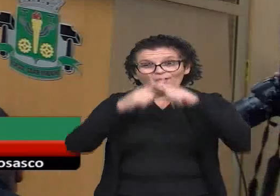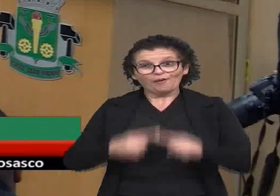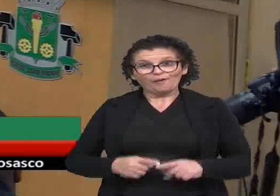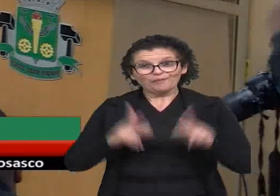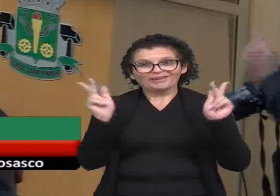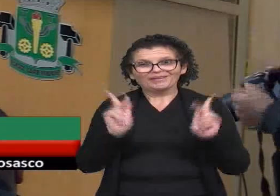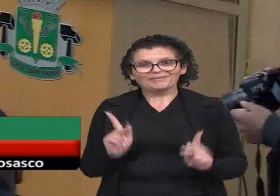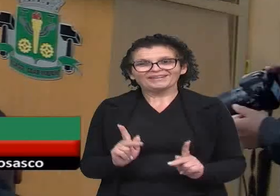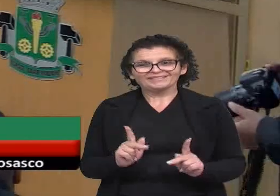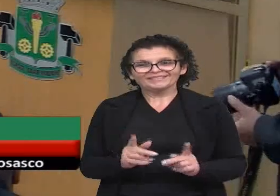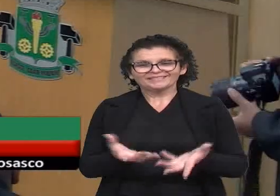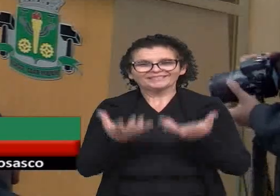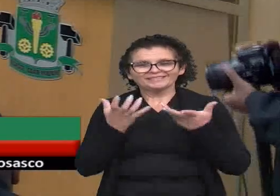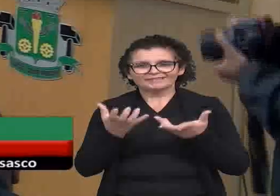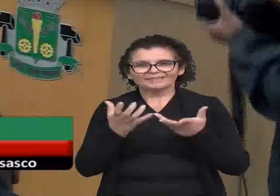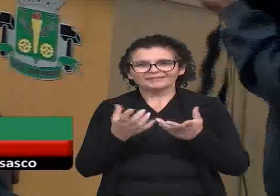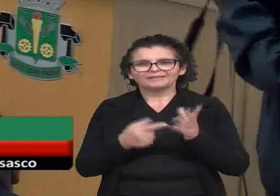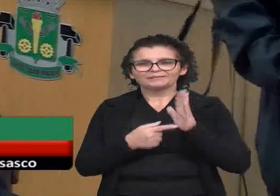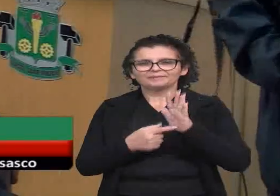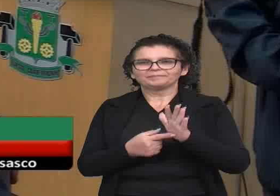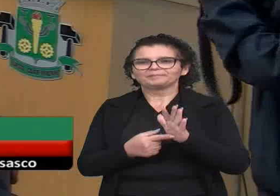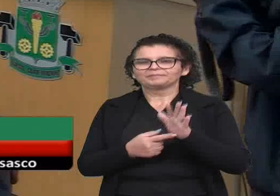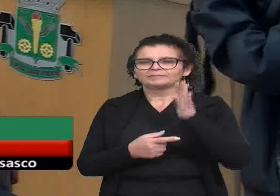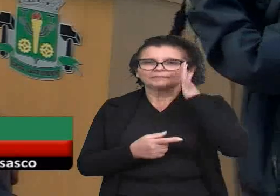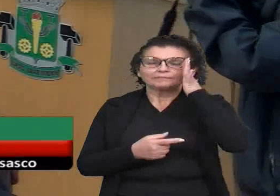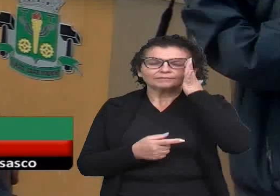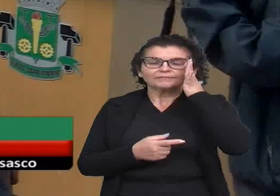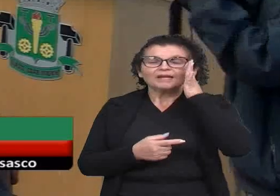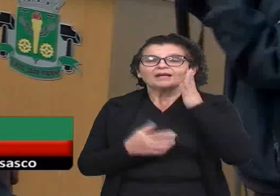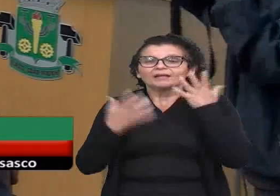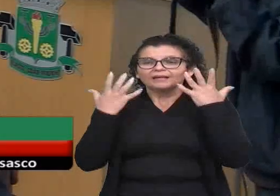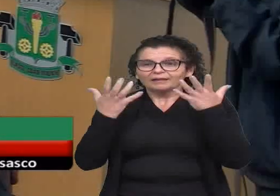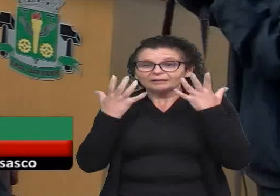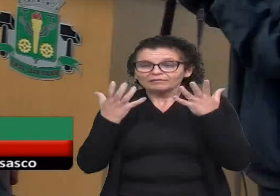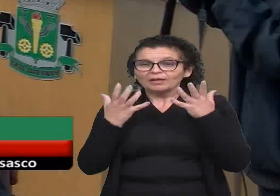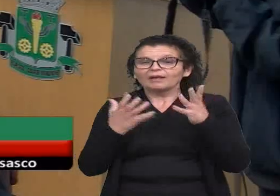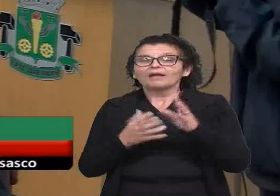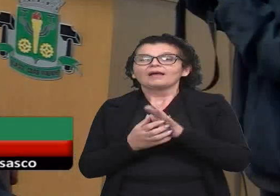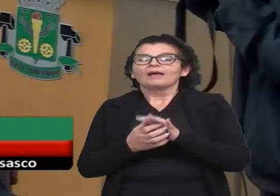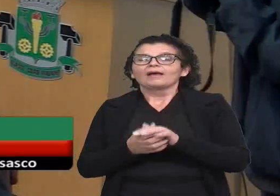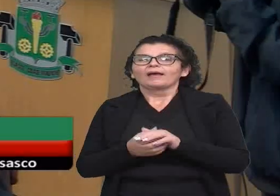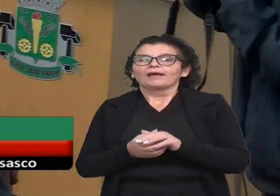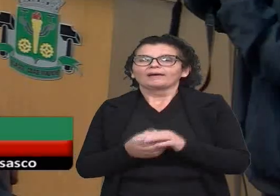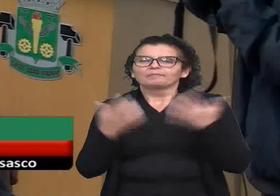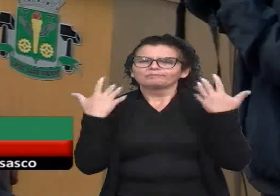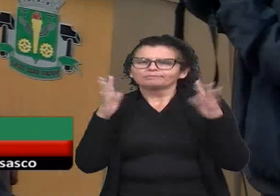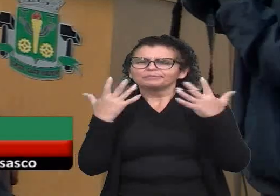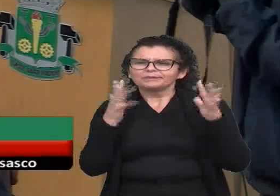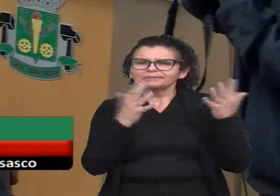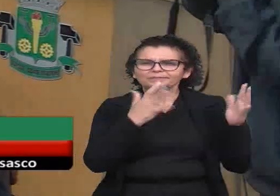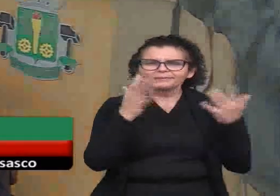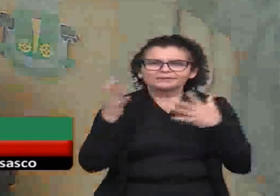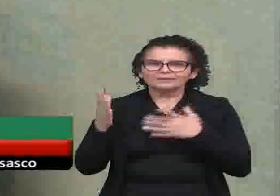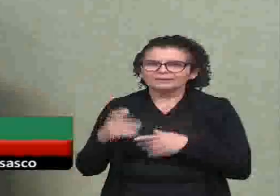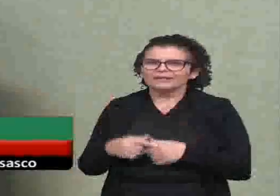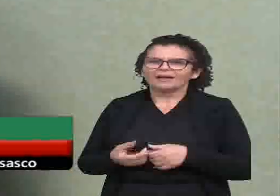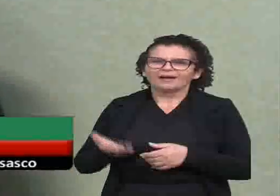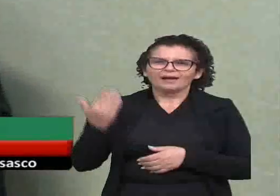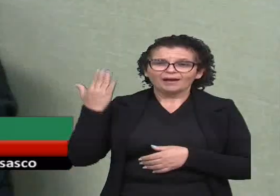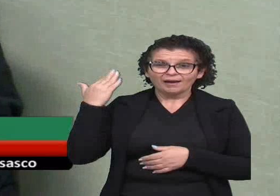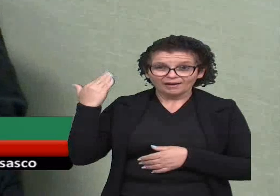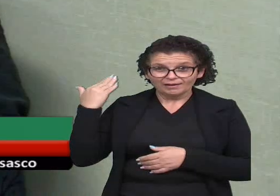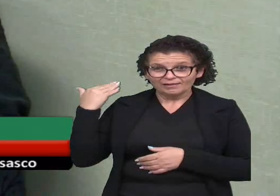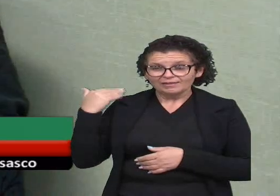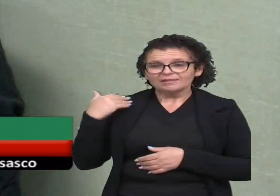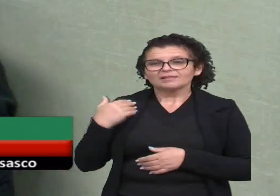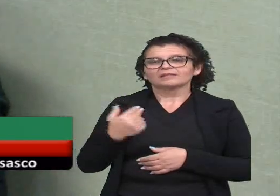eu não poderia de não se manifestar. Parabenizar, né, meu? Eu que e bem antes de ser vereador, né,